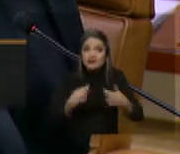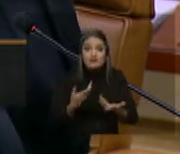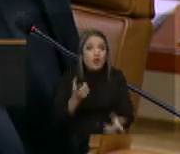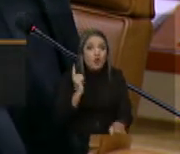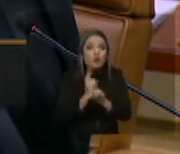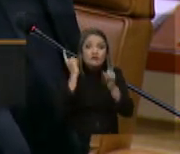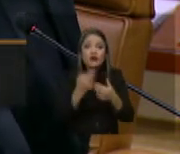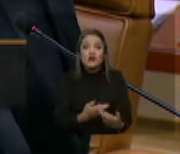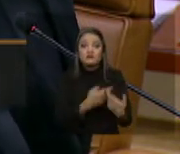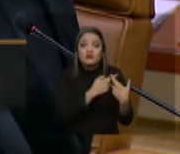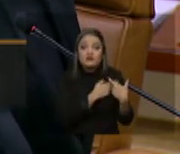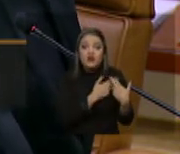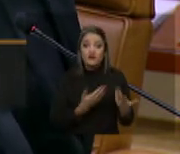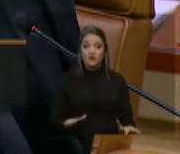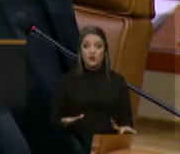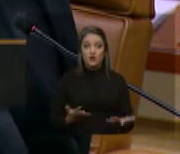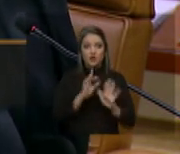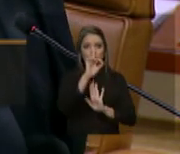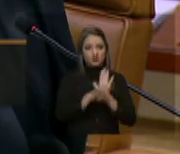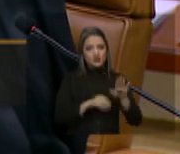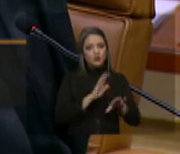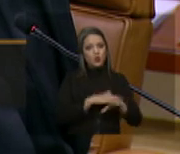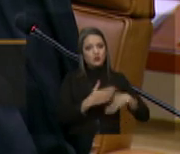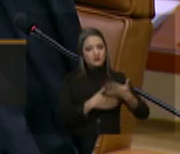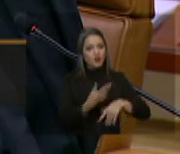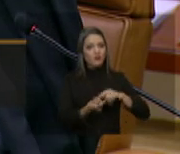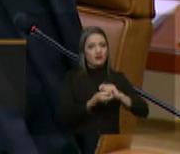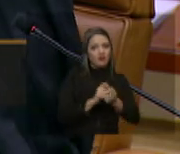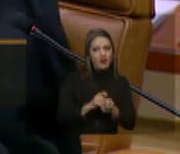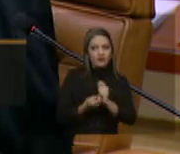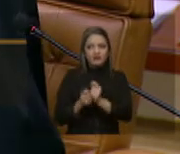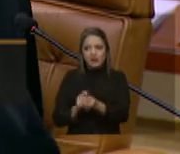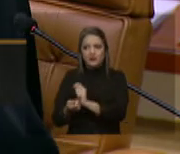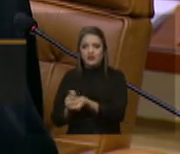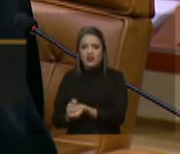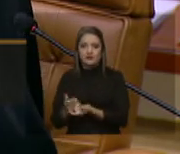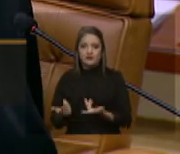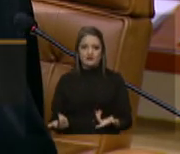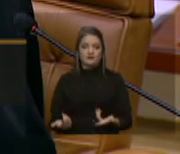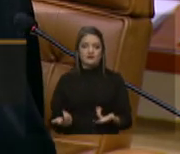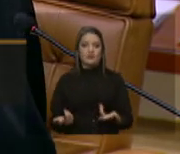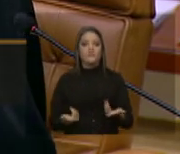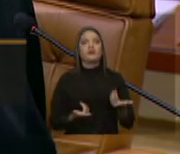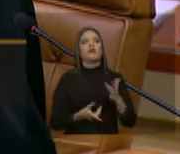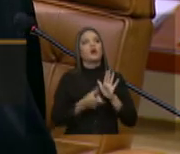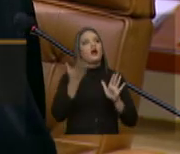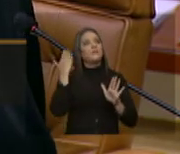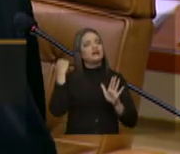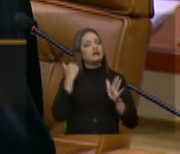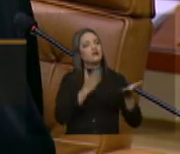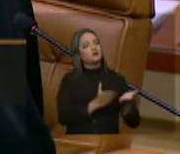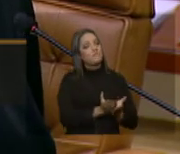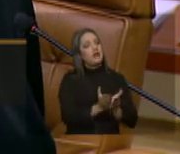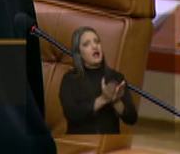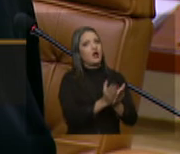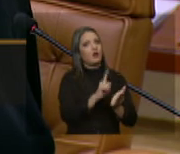tempos vai se adaptando é Quando surgiram os barcos depois os aviões quem pratica um crime